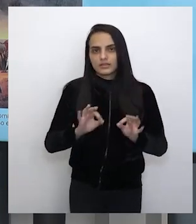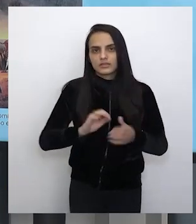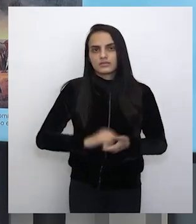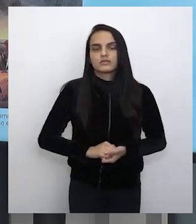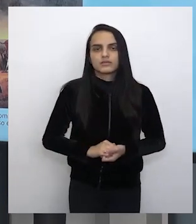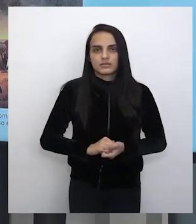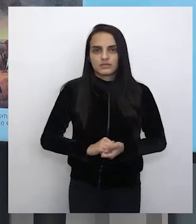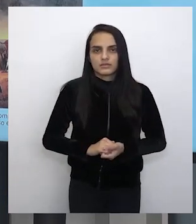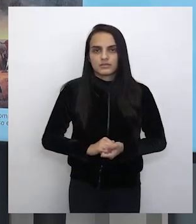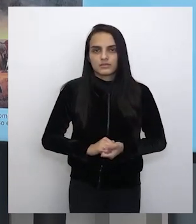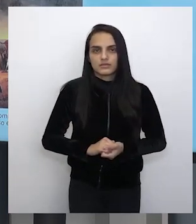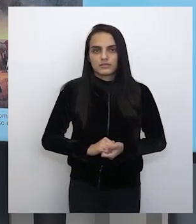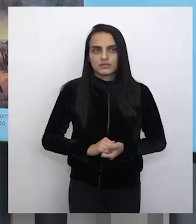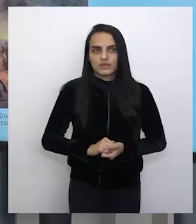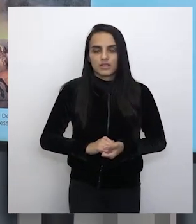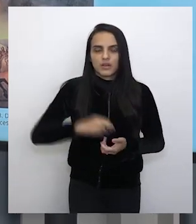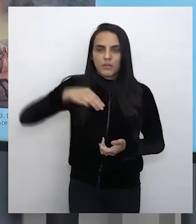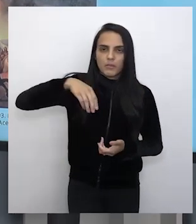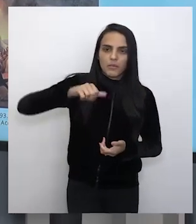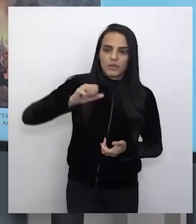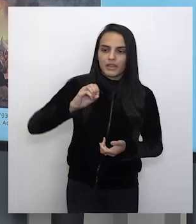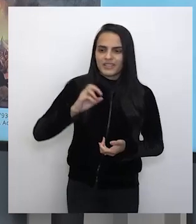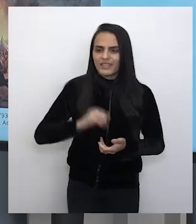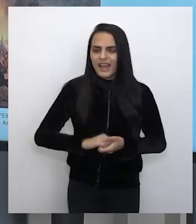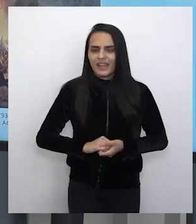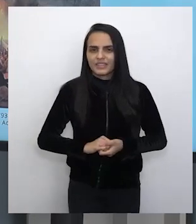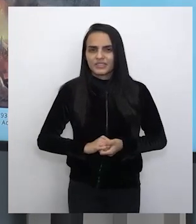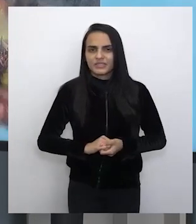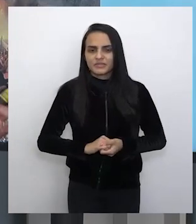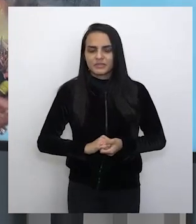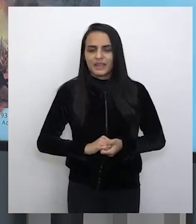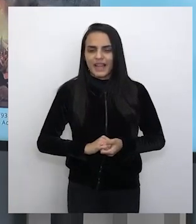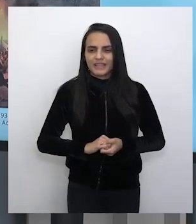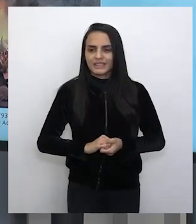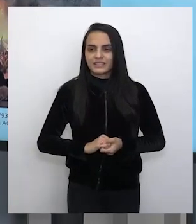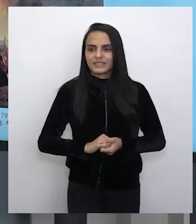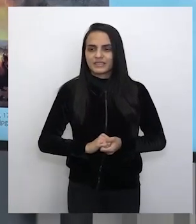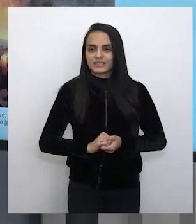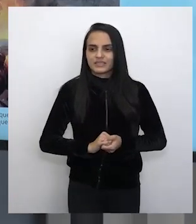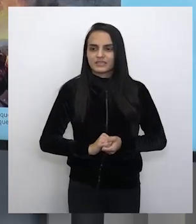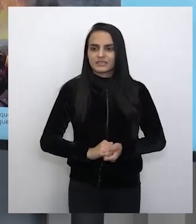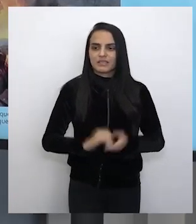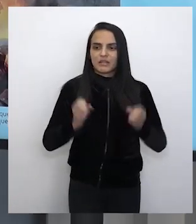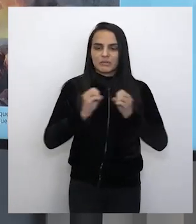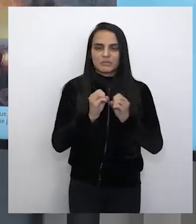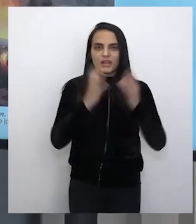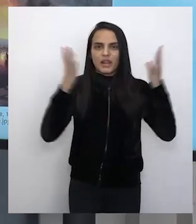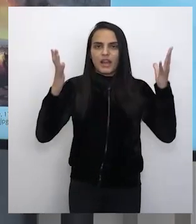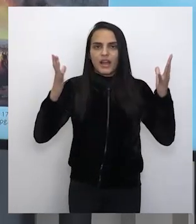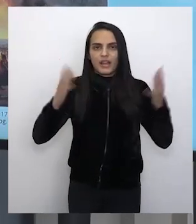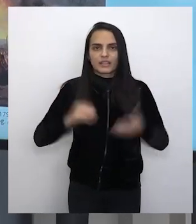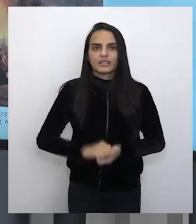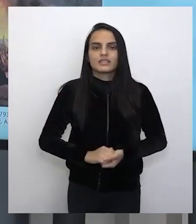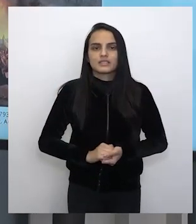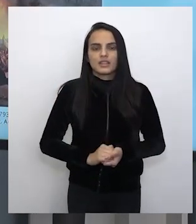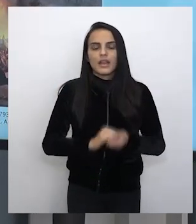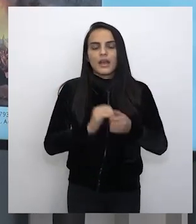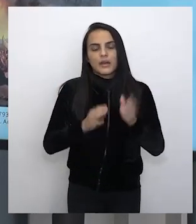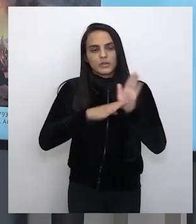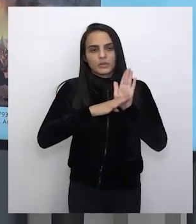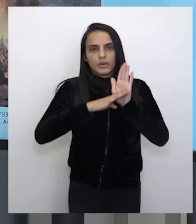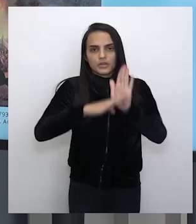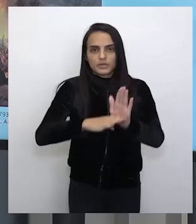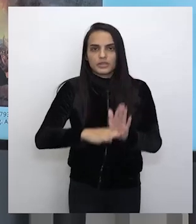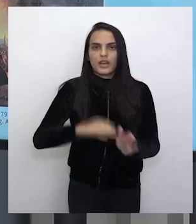Então, os autos, as moralidades, os mistérios, os milagres, né? Eles apareciam aí para ajudar a